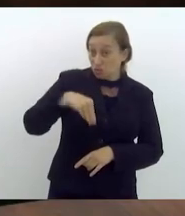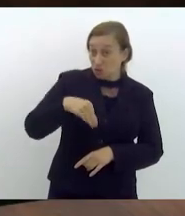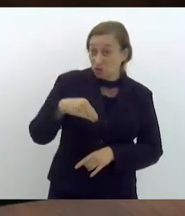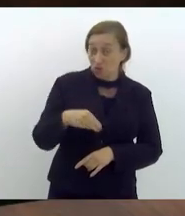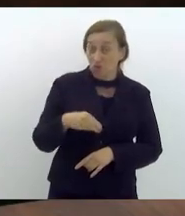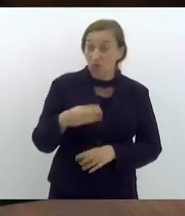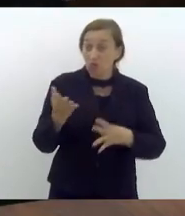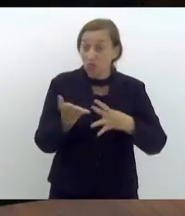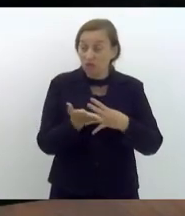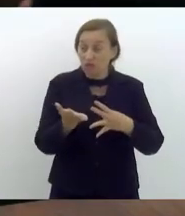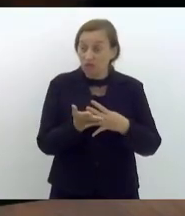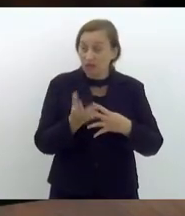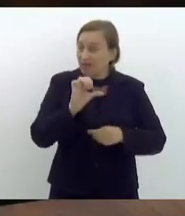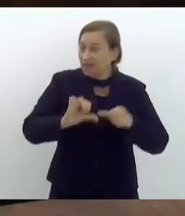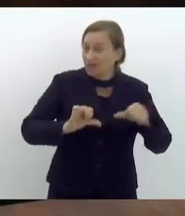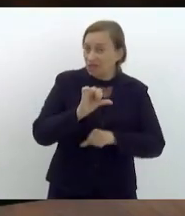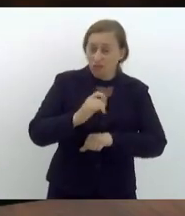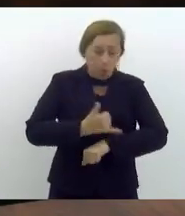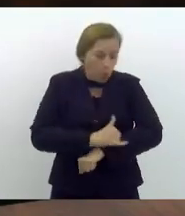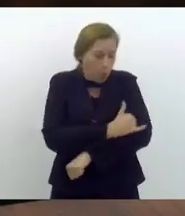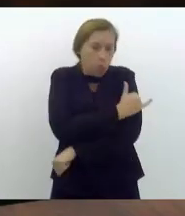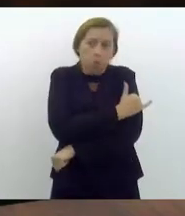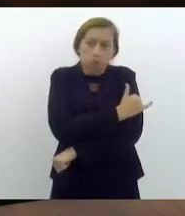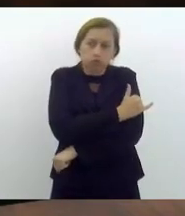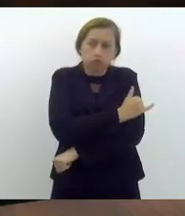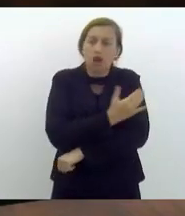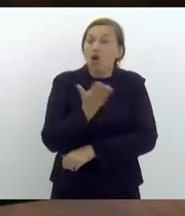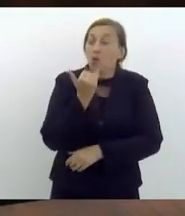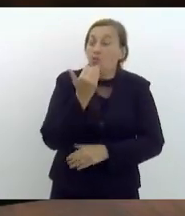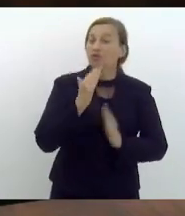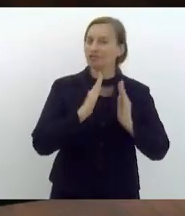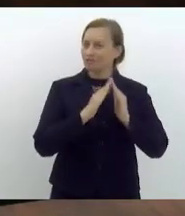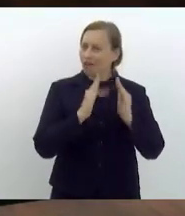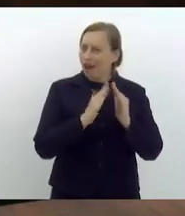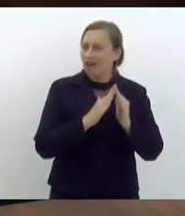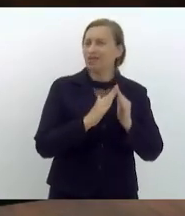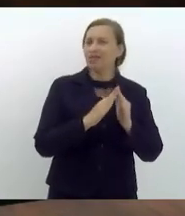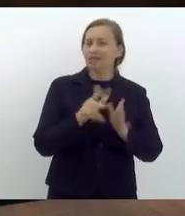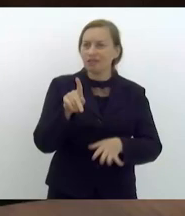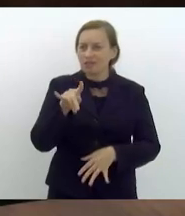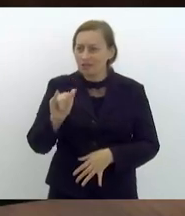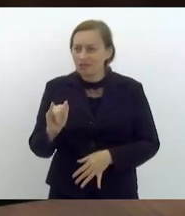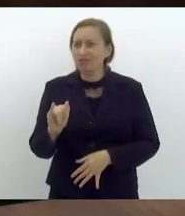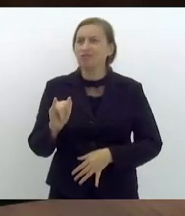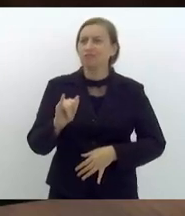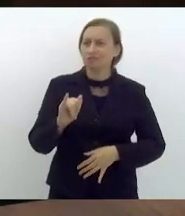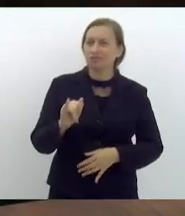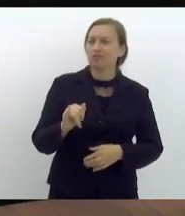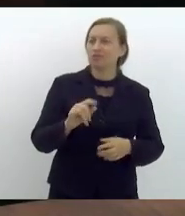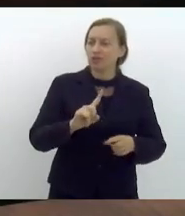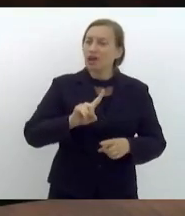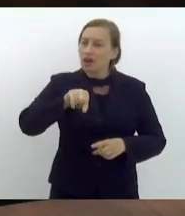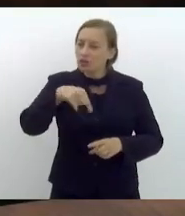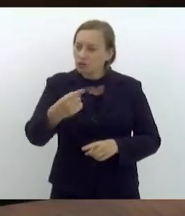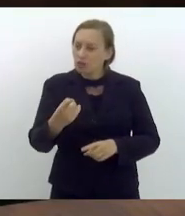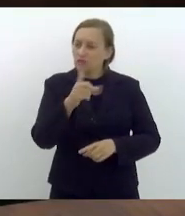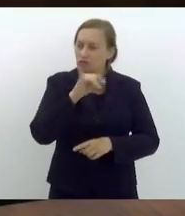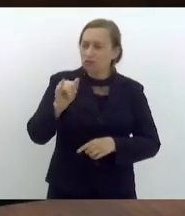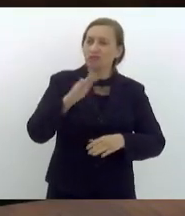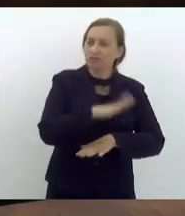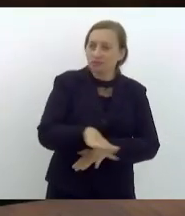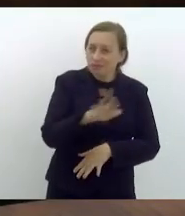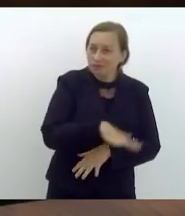recreio não vai transformar ninguém obeso é alimentação de casa são os pais é o restante o dia da criança